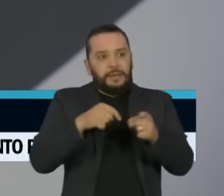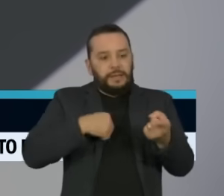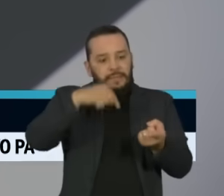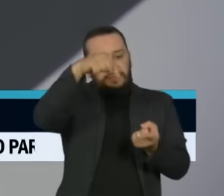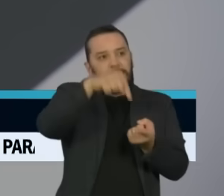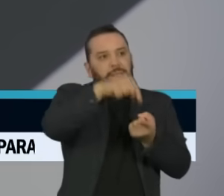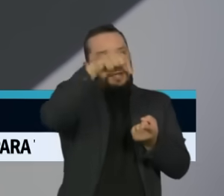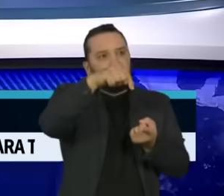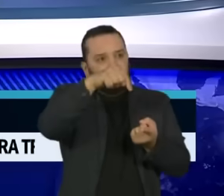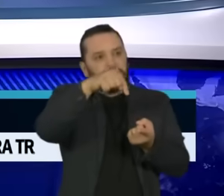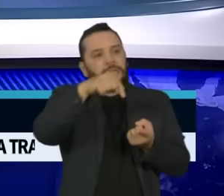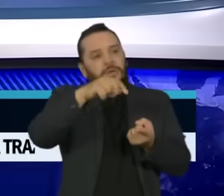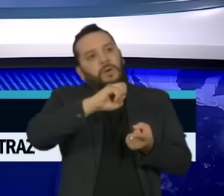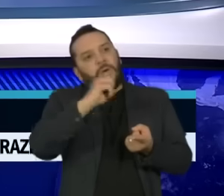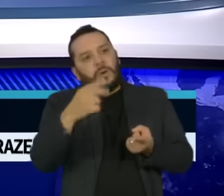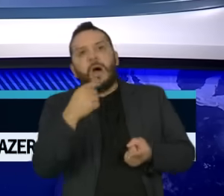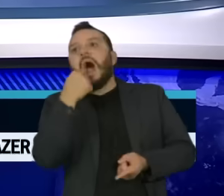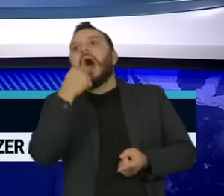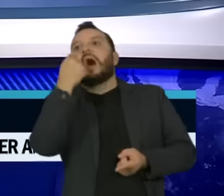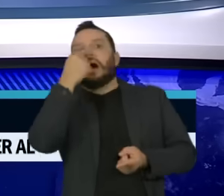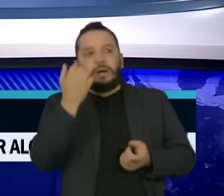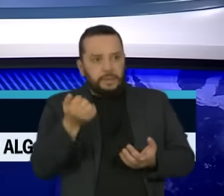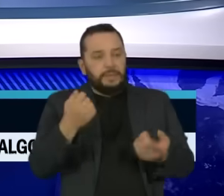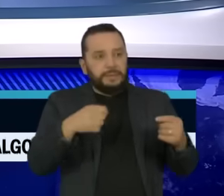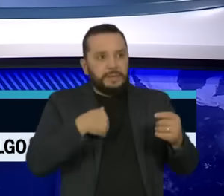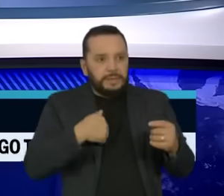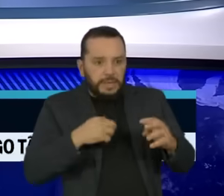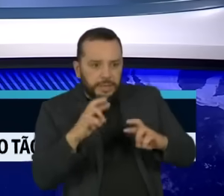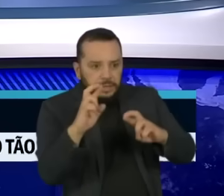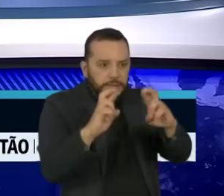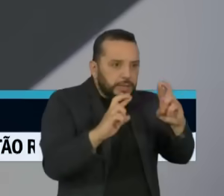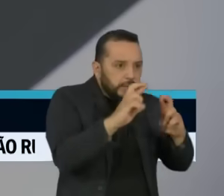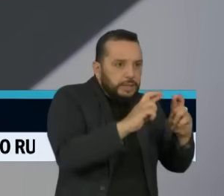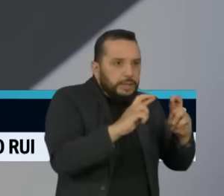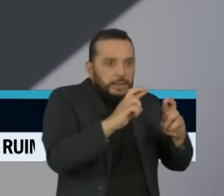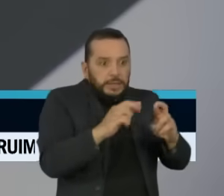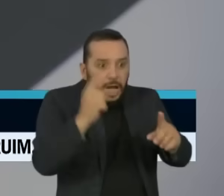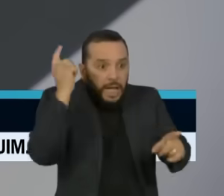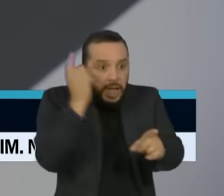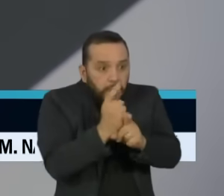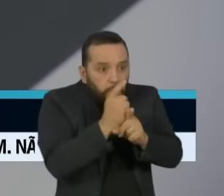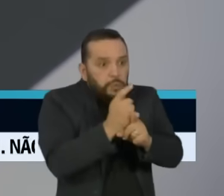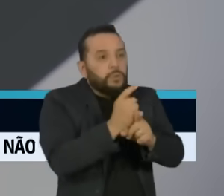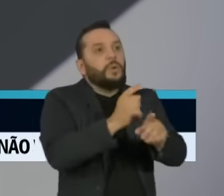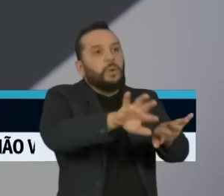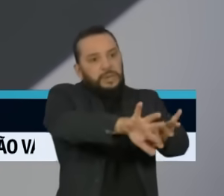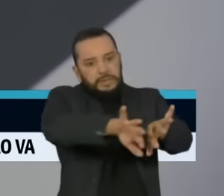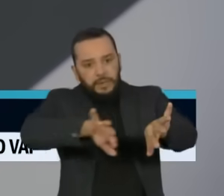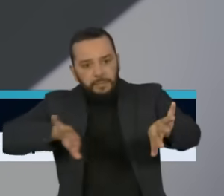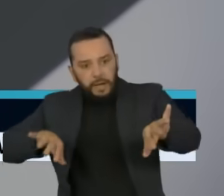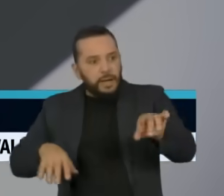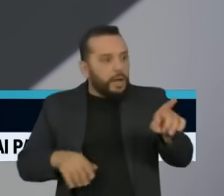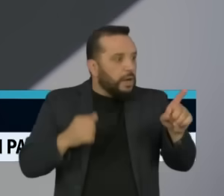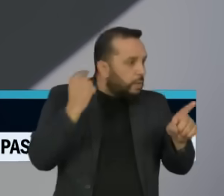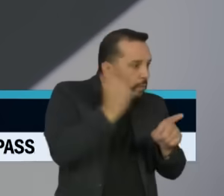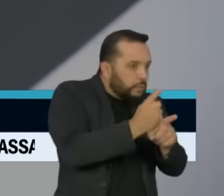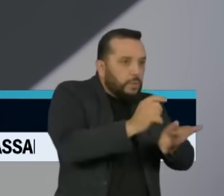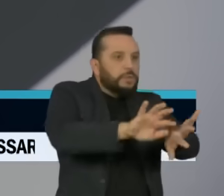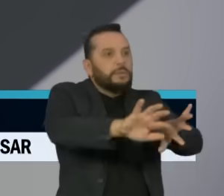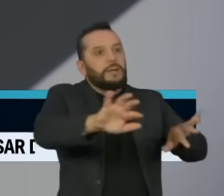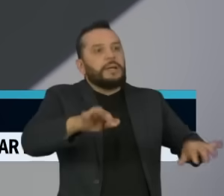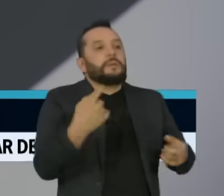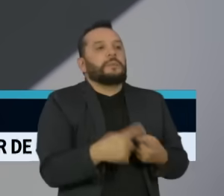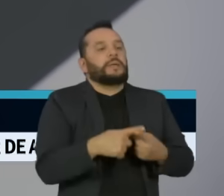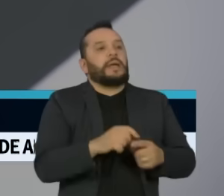ter vigilância dos casos, tem que fazer busca ativa. Se você for esperar o indivíduo desenvolver sintomas, você vai deixar